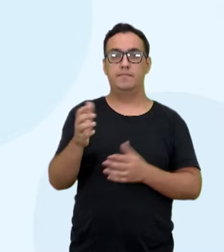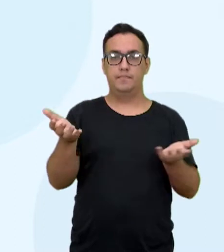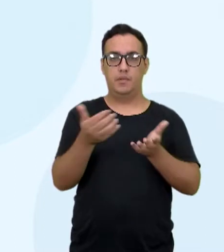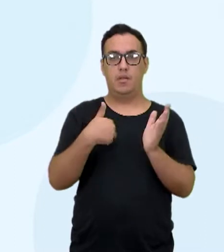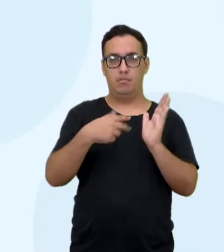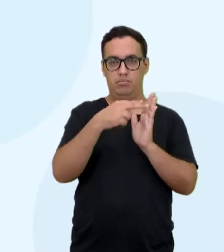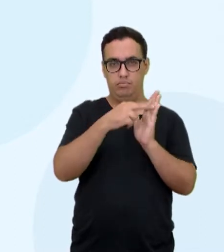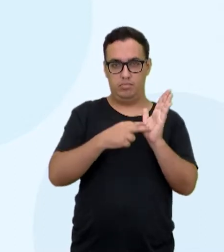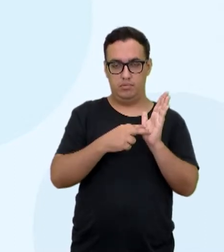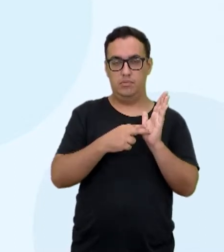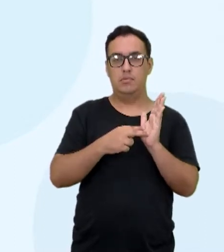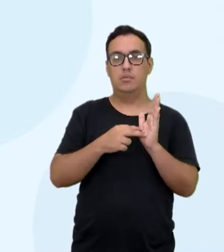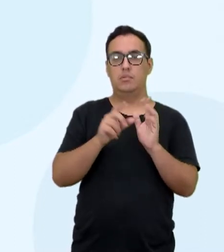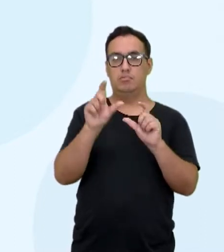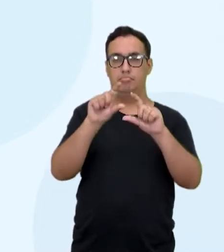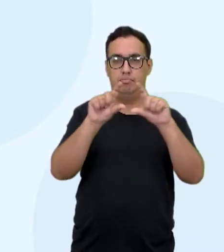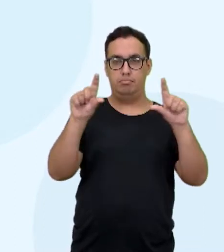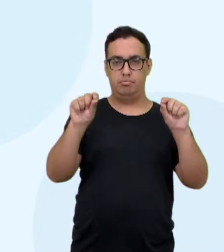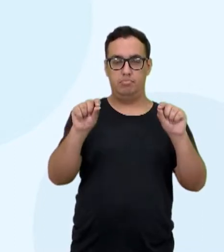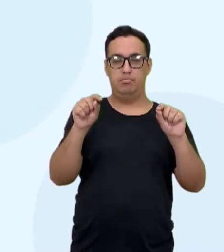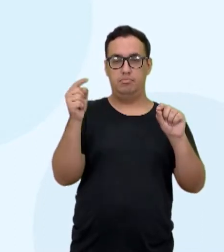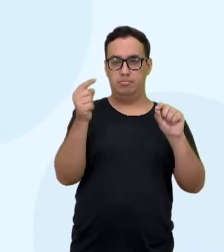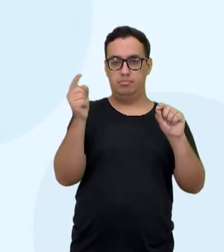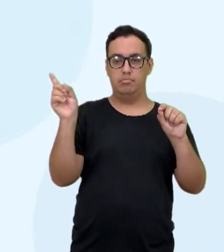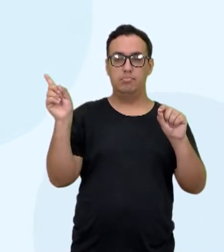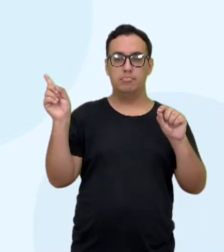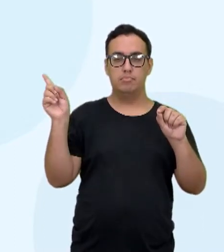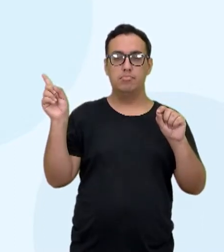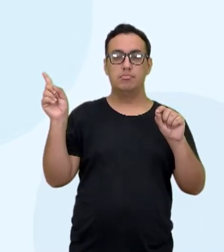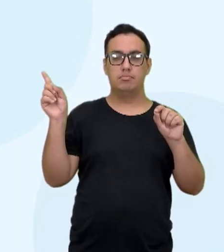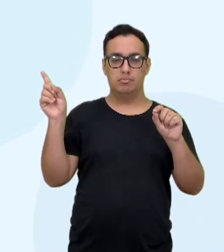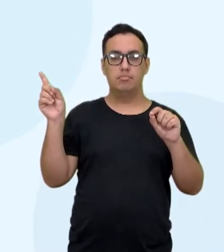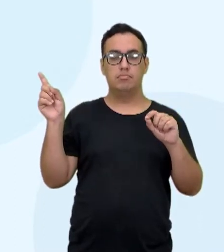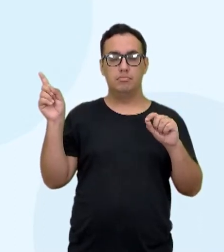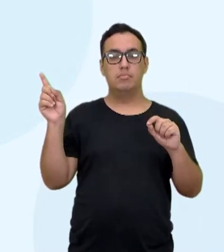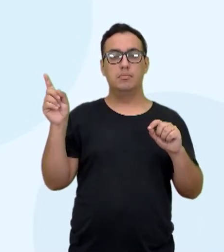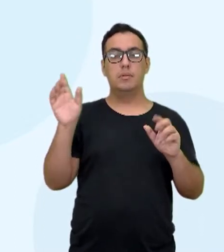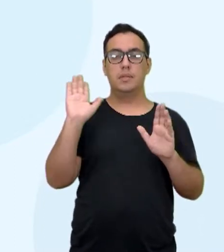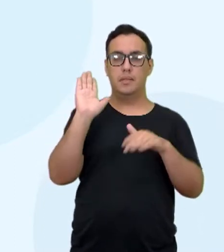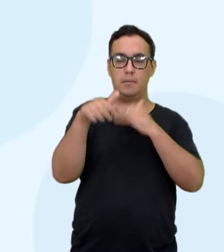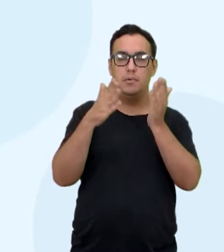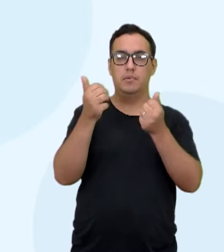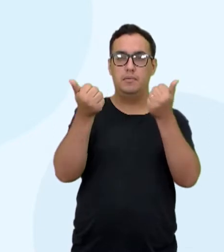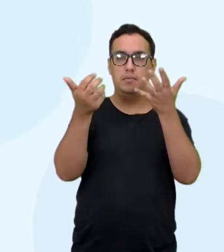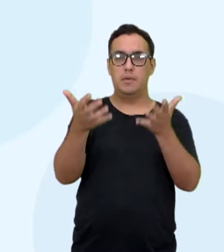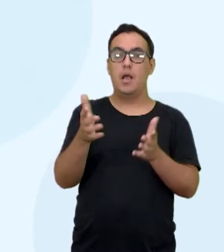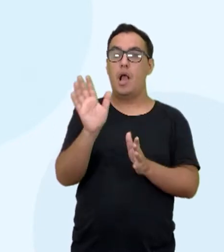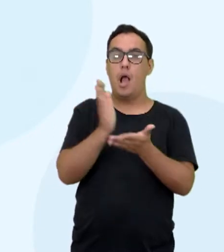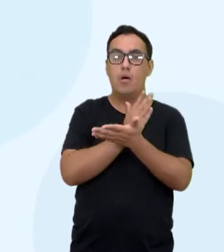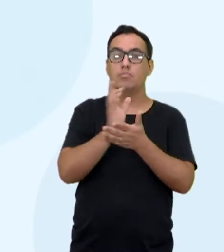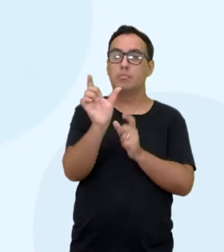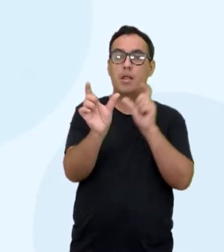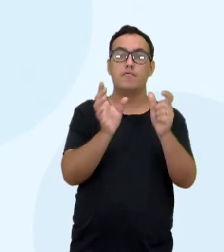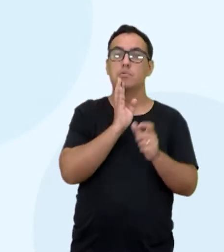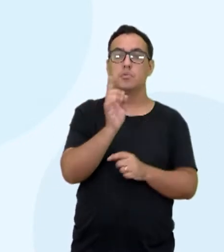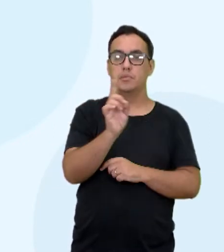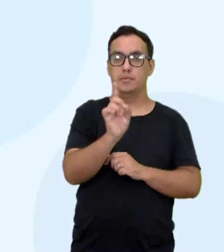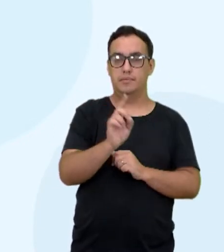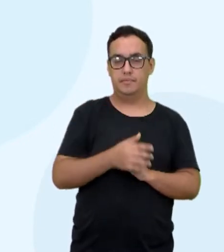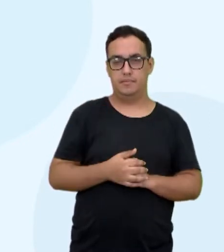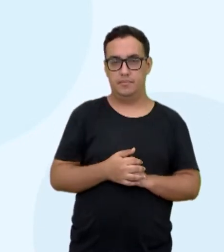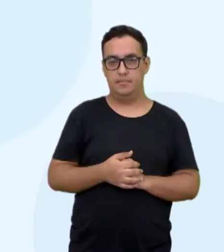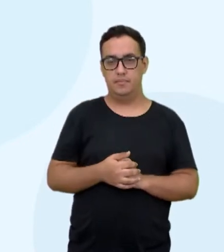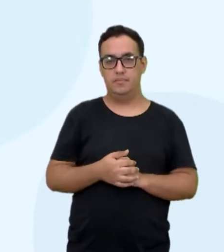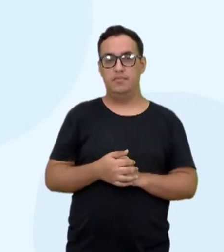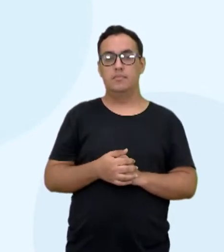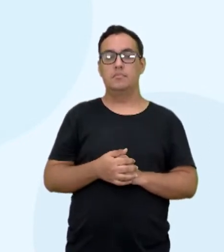o trecho do artigo que eu estava lendo, e aí já vou falar para vocês qual é o termo que eu não conhecia. Então,